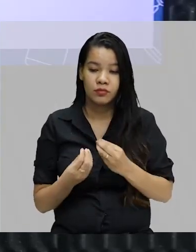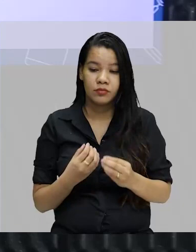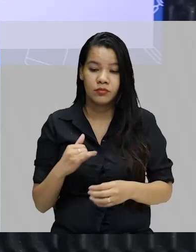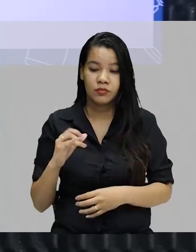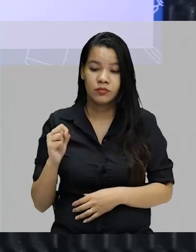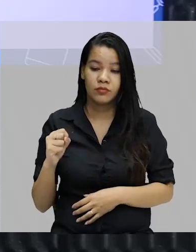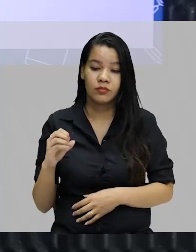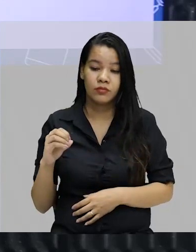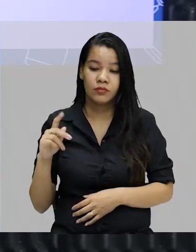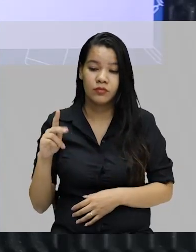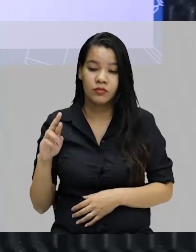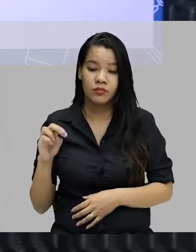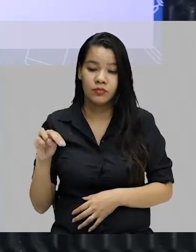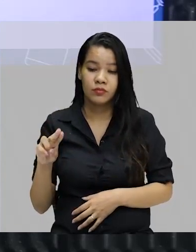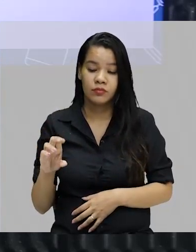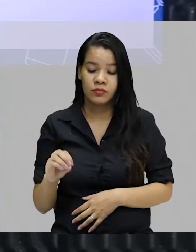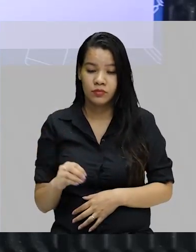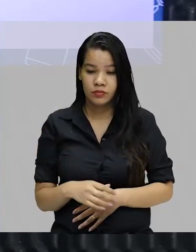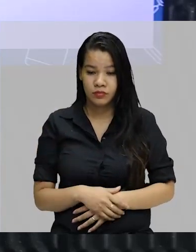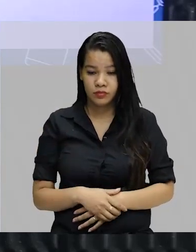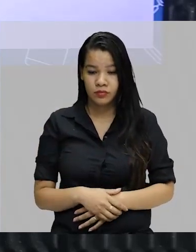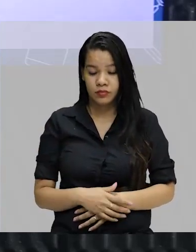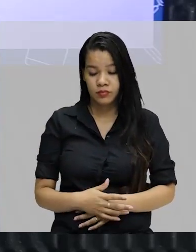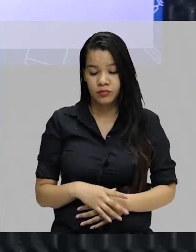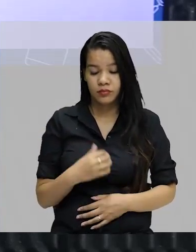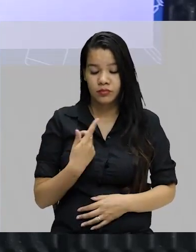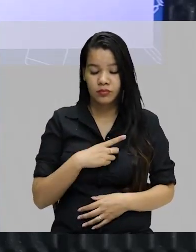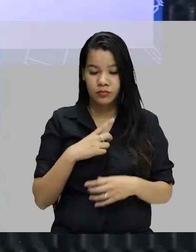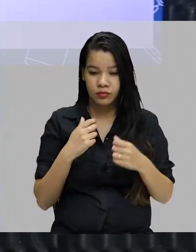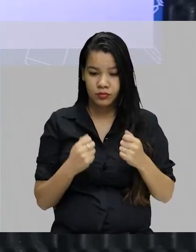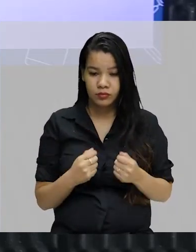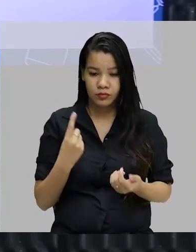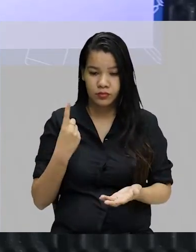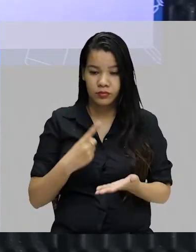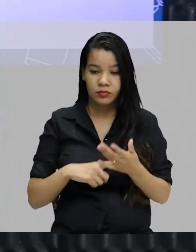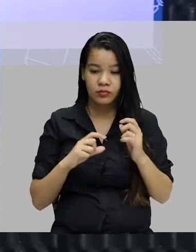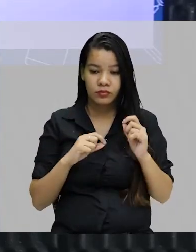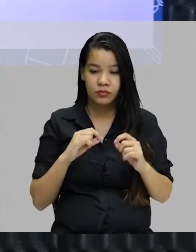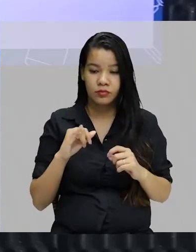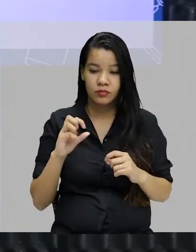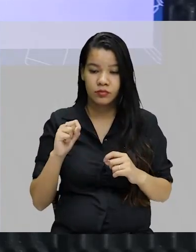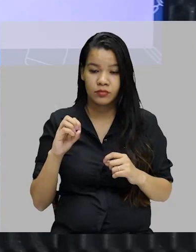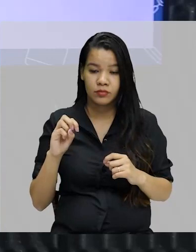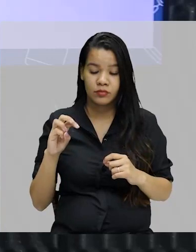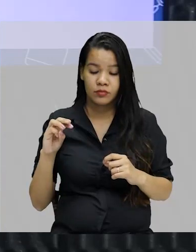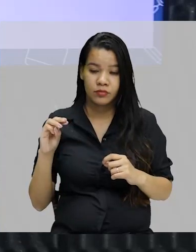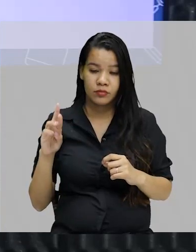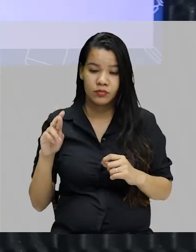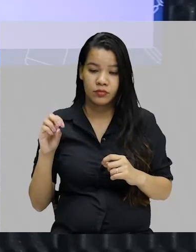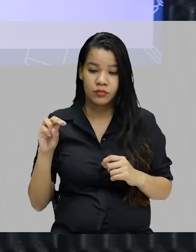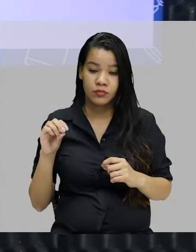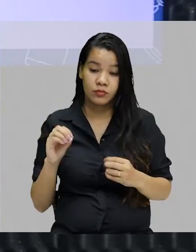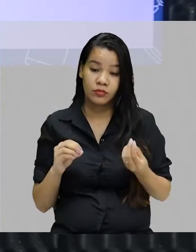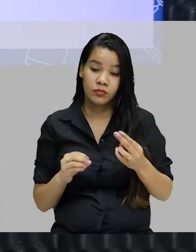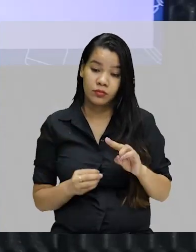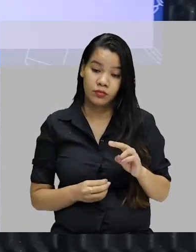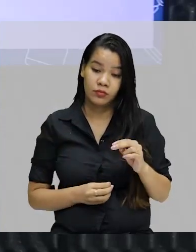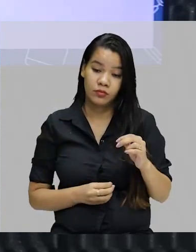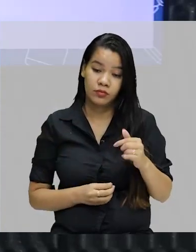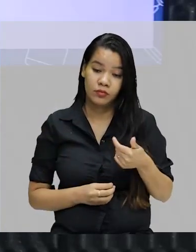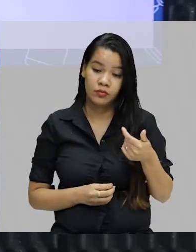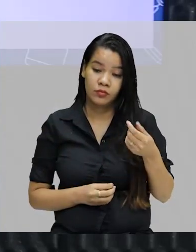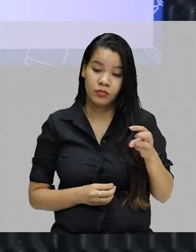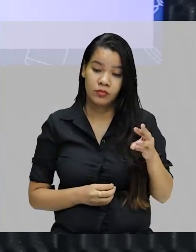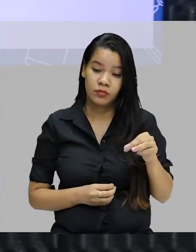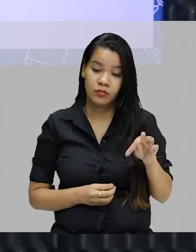como isopreno. Então podemos dizer que o isopreno ou 2-metil-buta